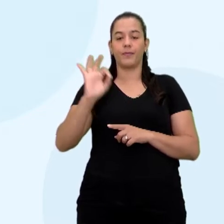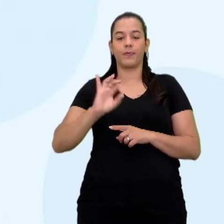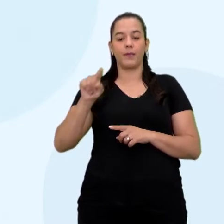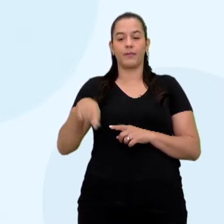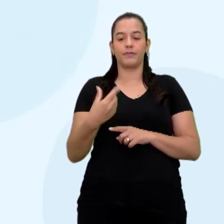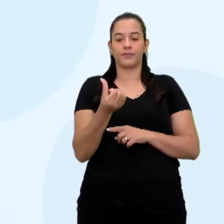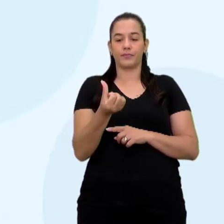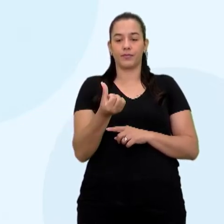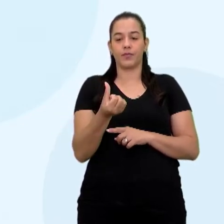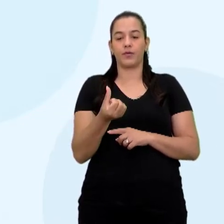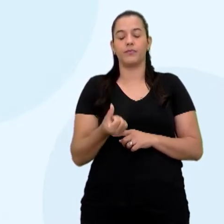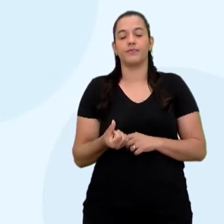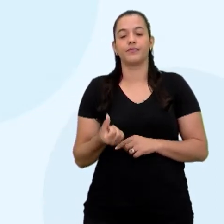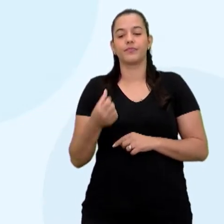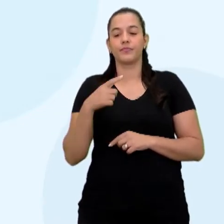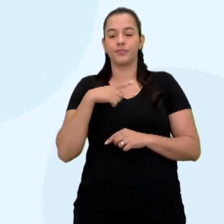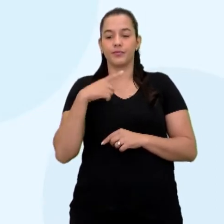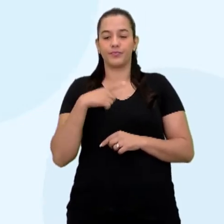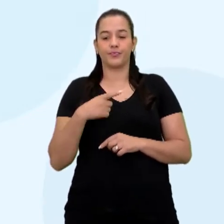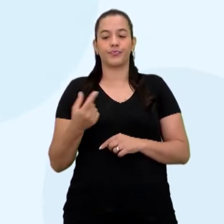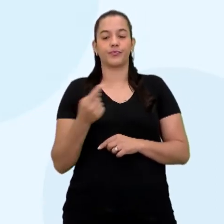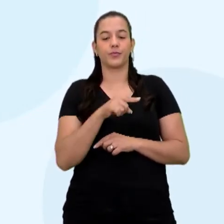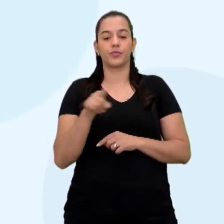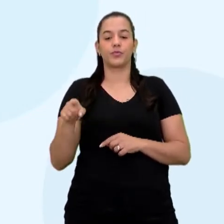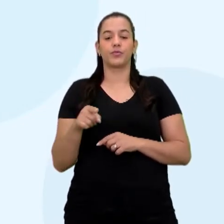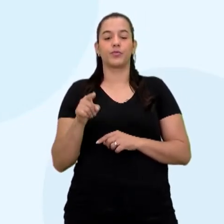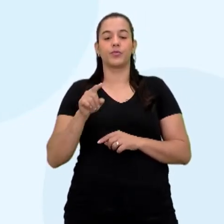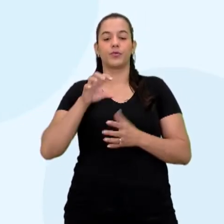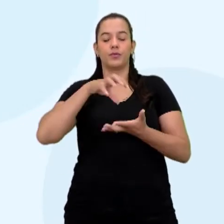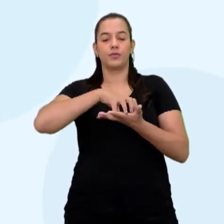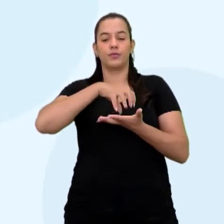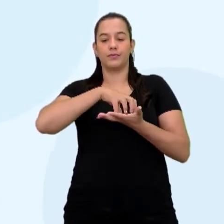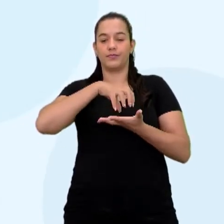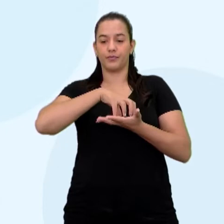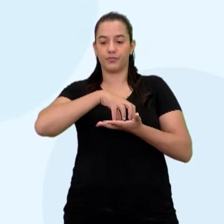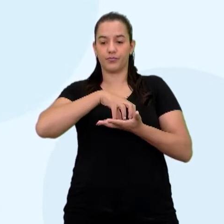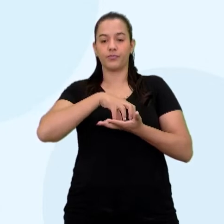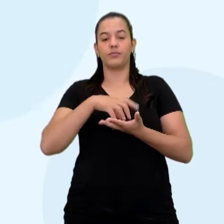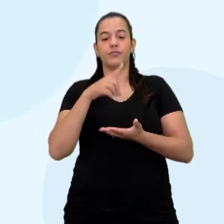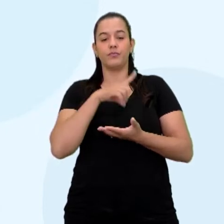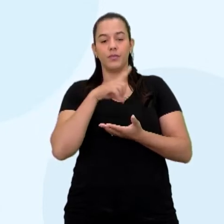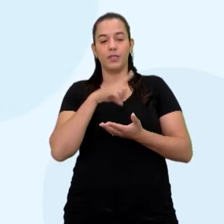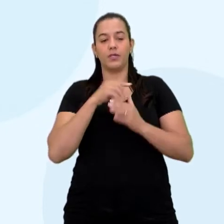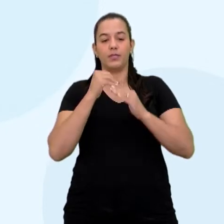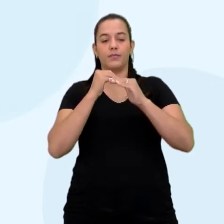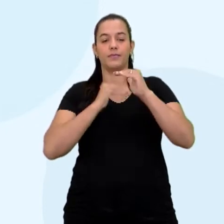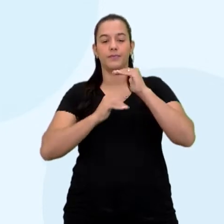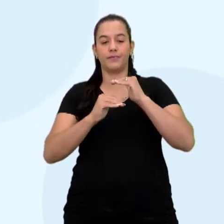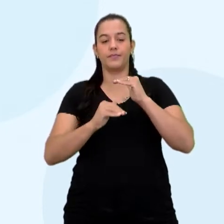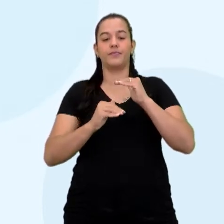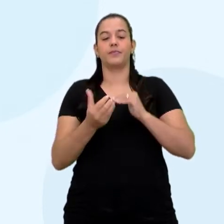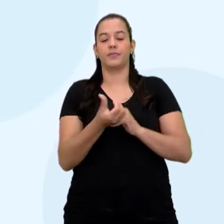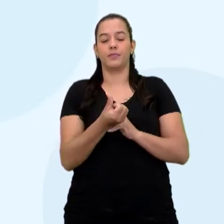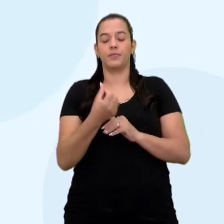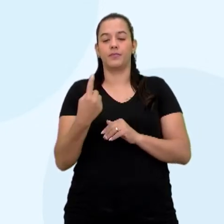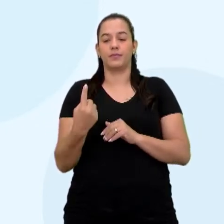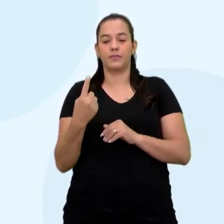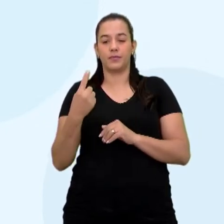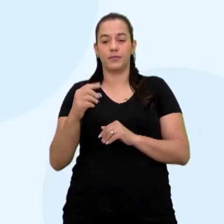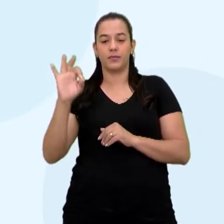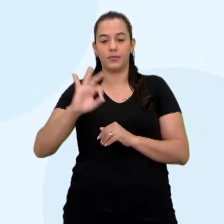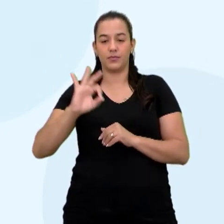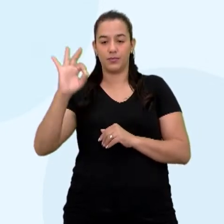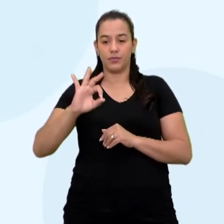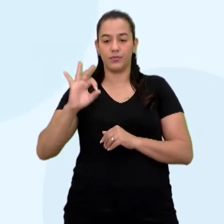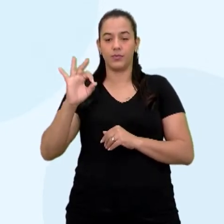54,6%. O Centro-Oeste, de 62,2% em 2019, caiu para 61%.